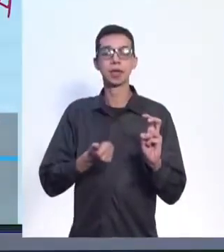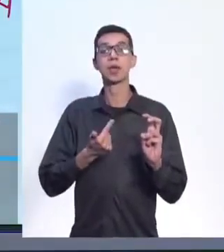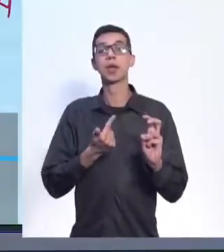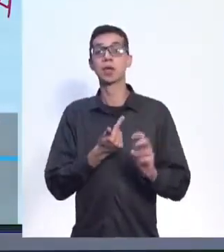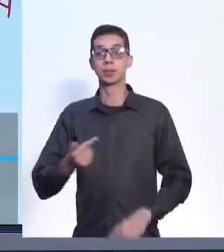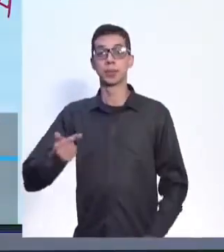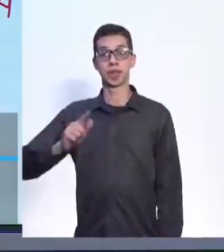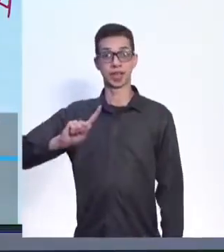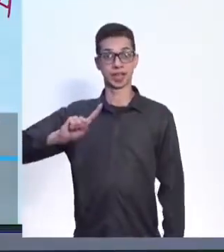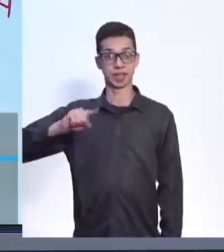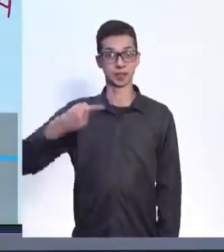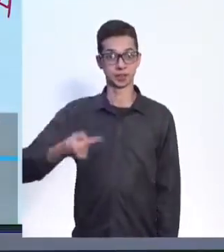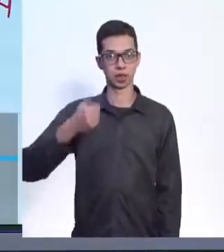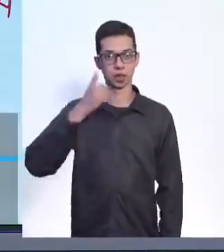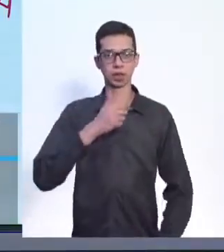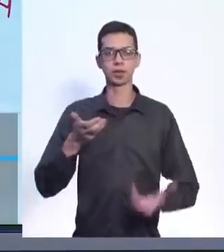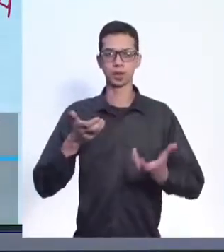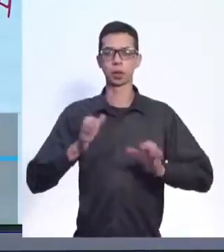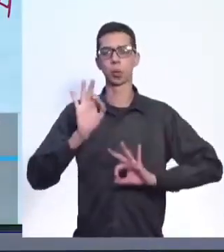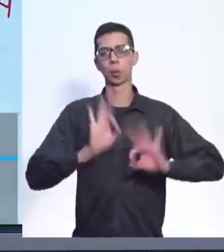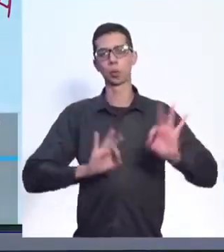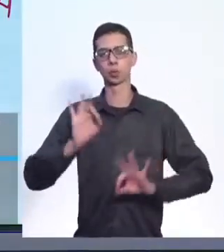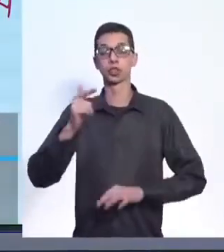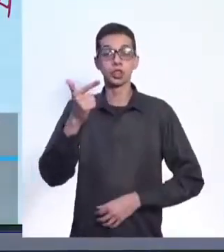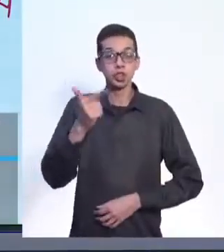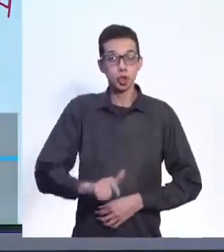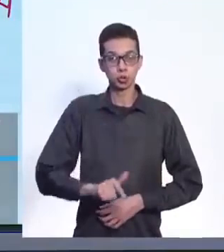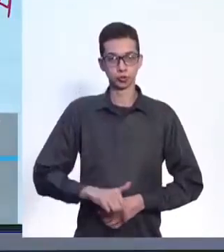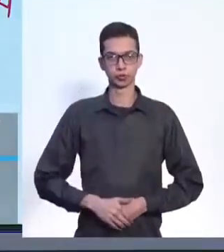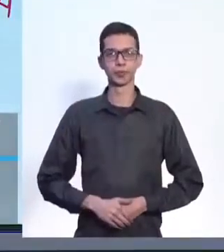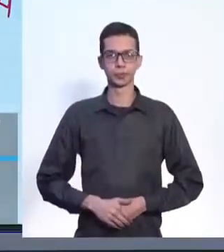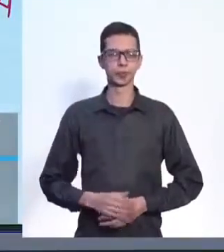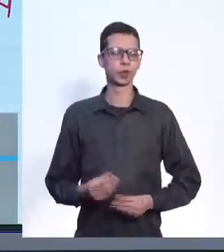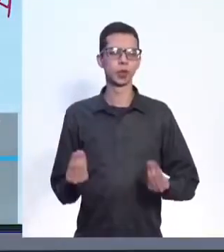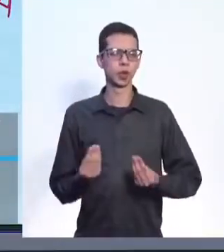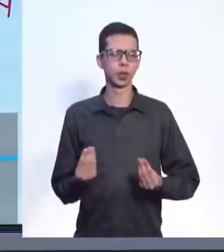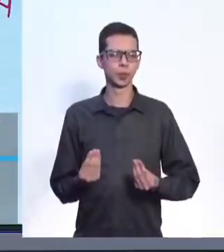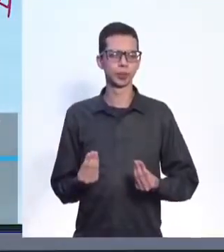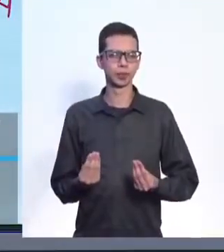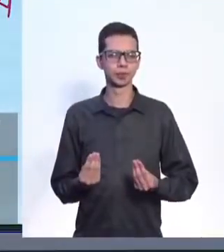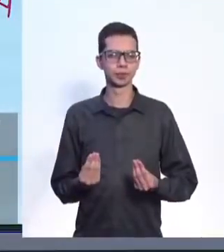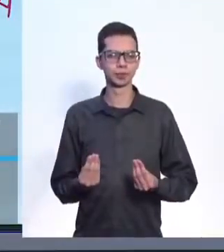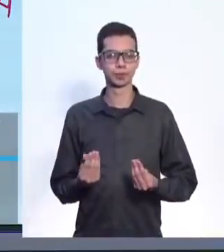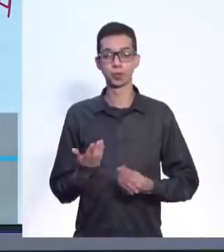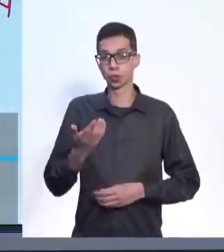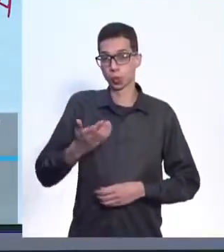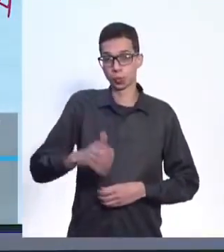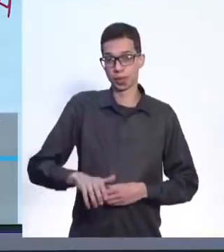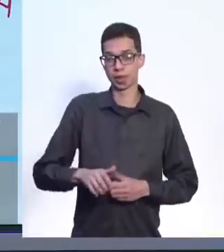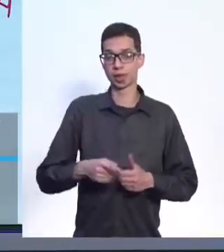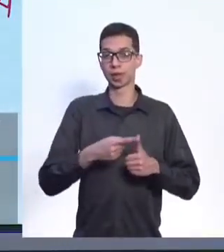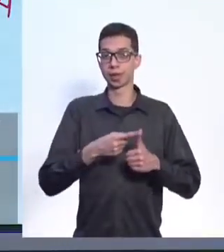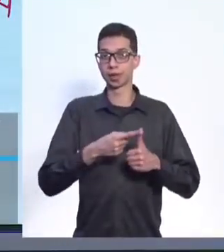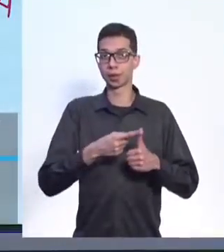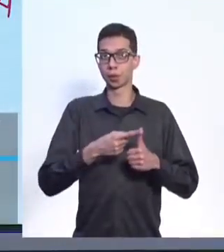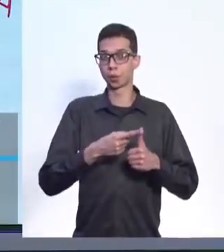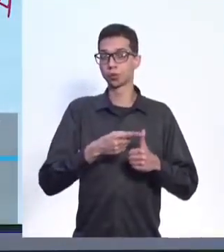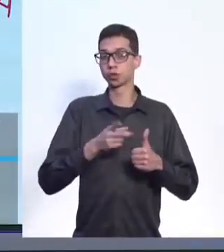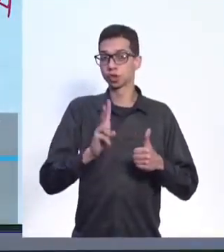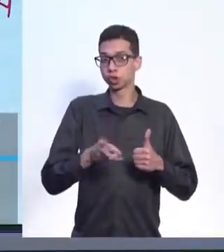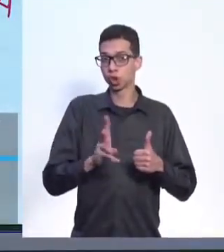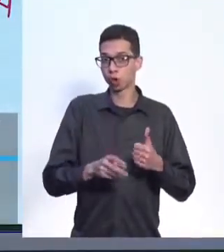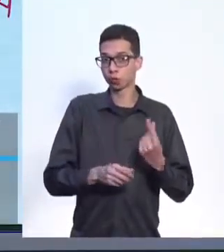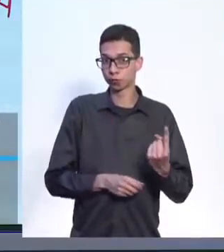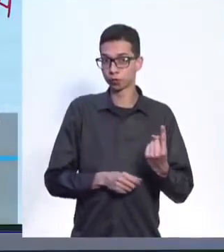vem, ela vai querer reorganizar de tal forma que não seja mais o uniforme 1 na segunda, mas pode